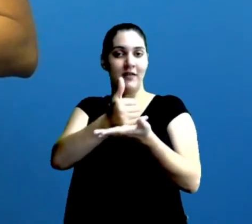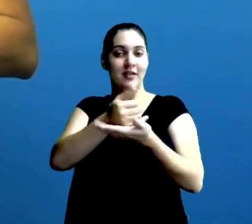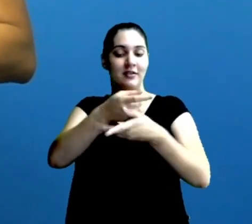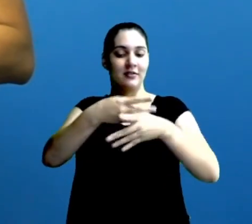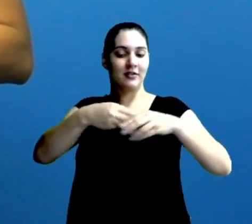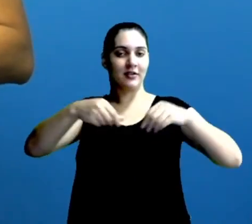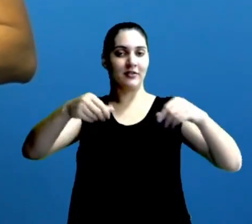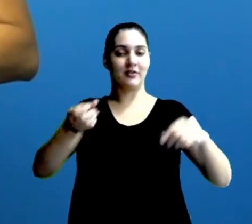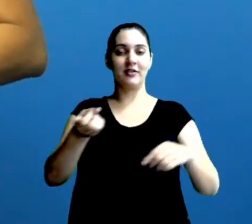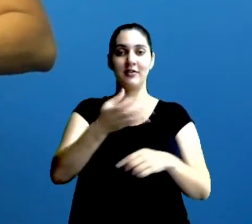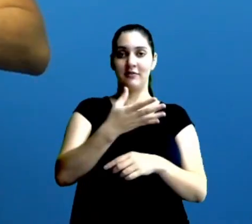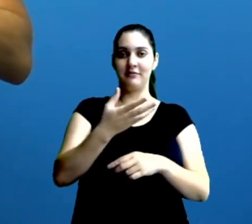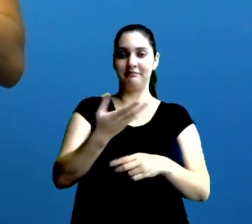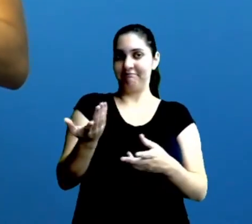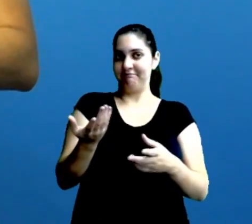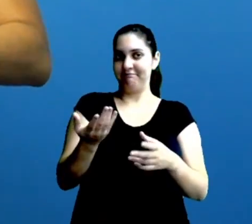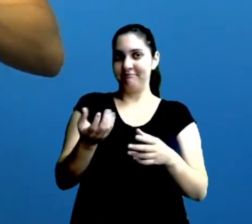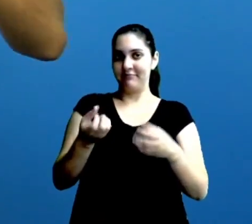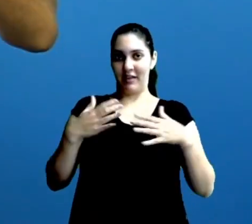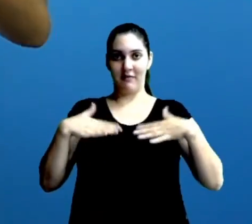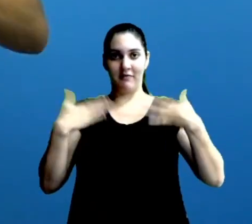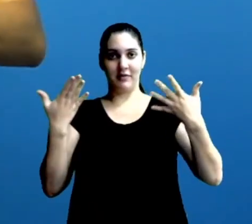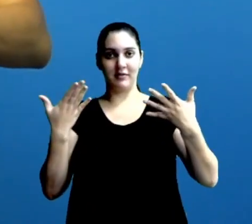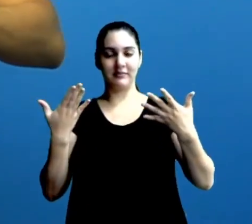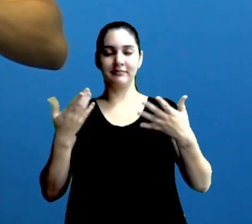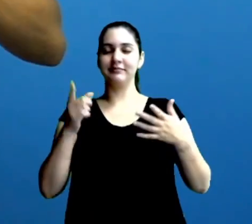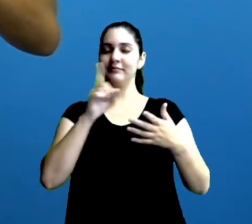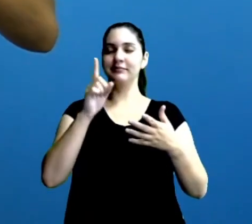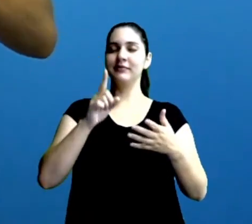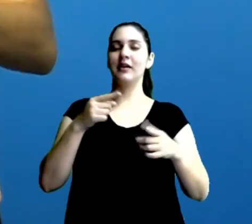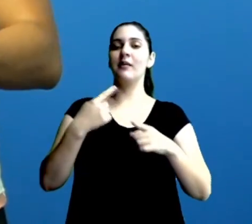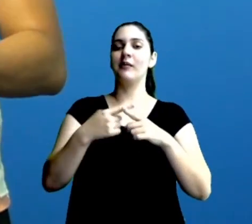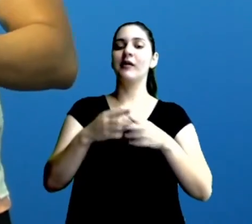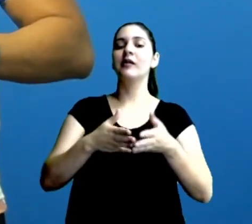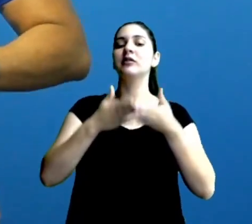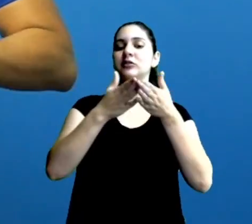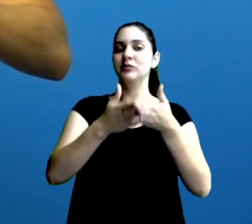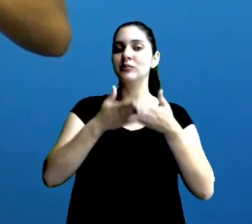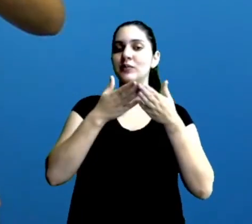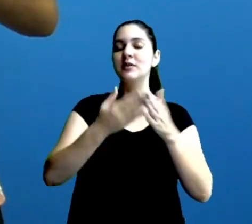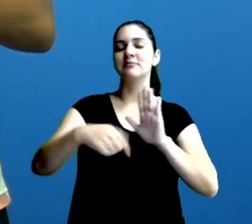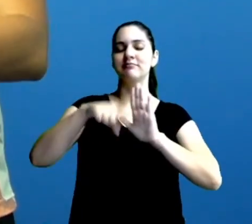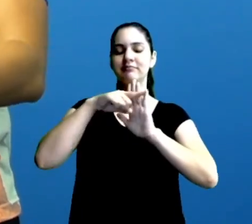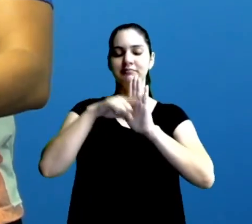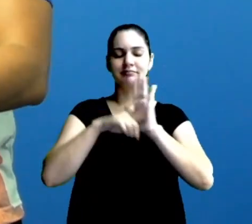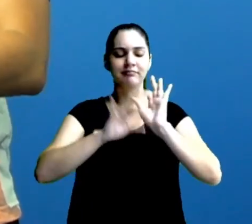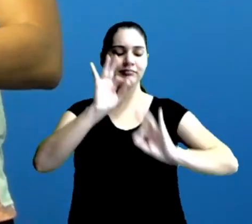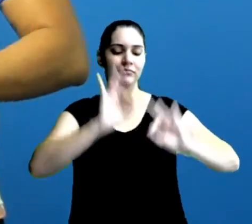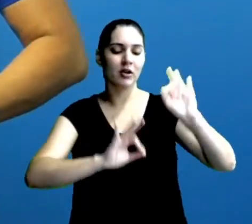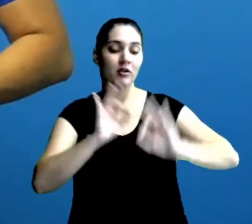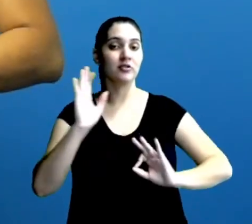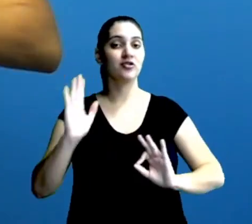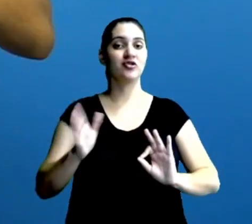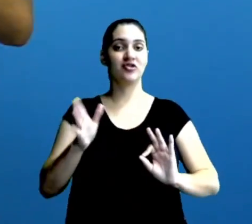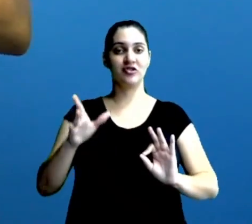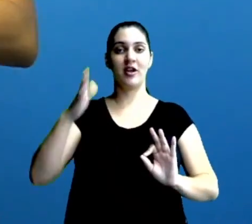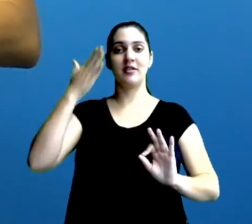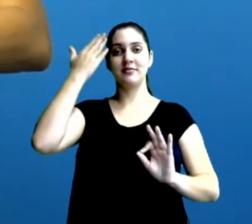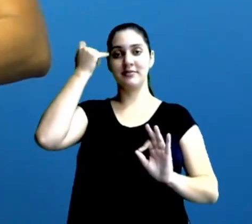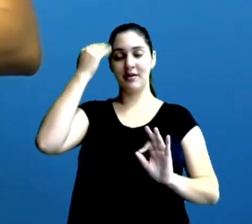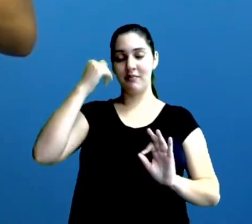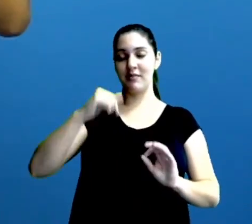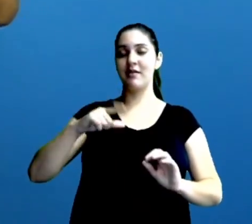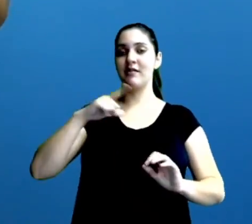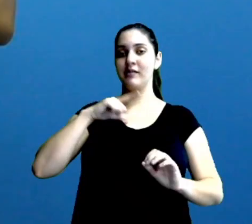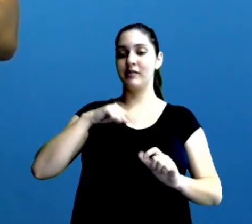novas? Então não foi por acaso. Foi uma expedição que foi pensada, planejada, já sabiam da existência e era aquela